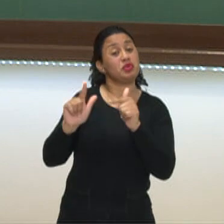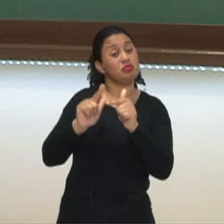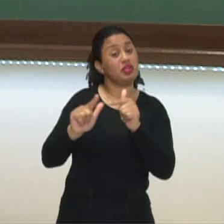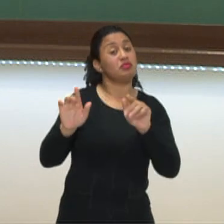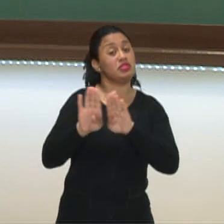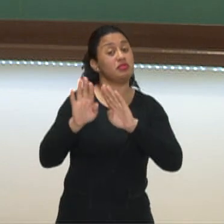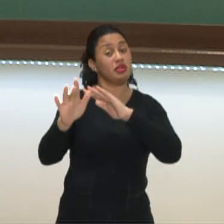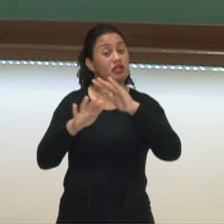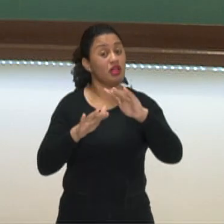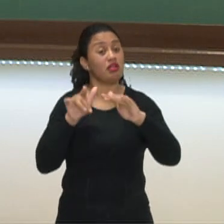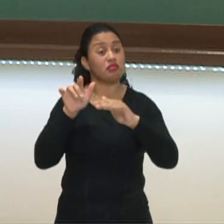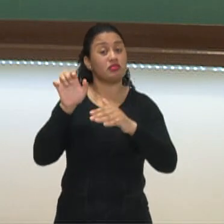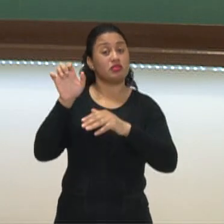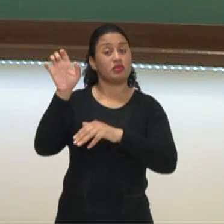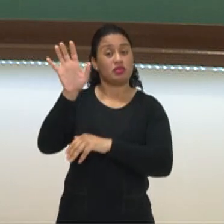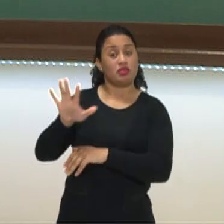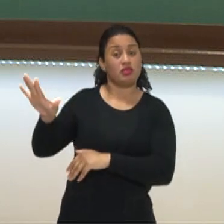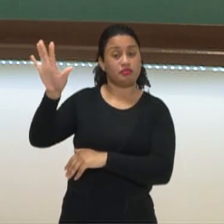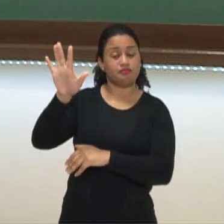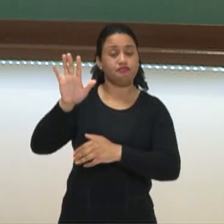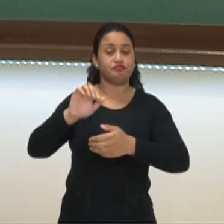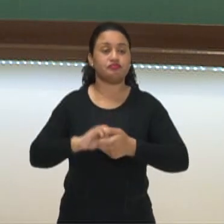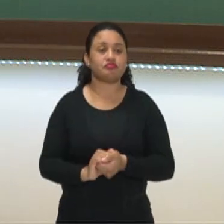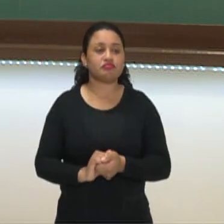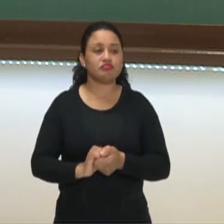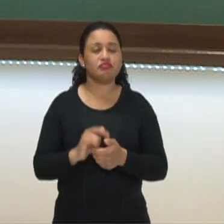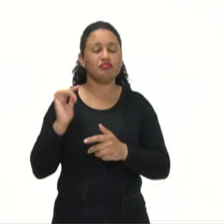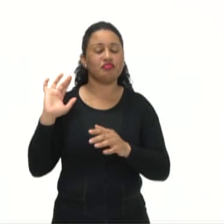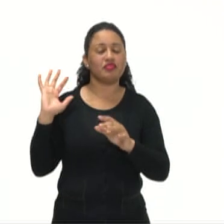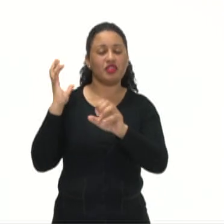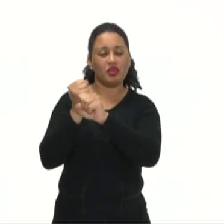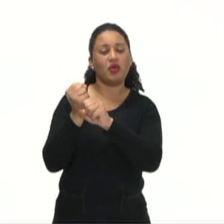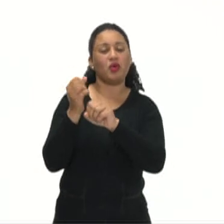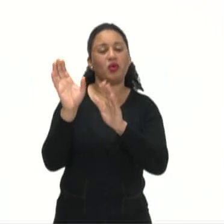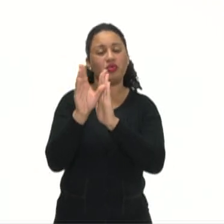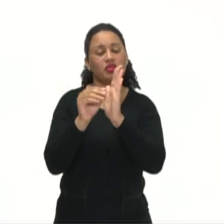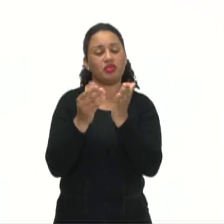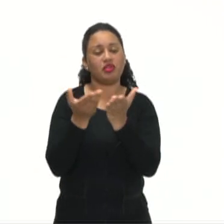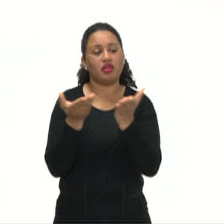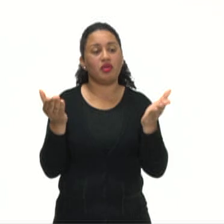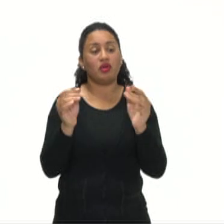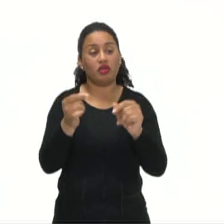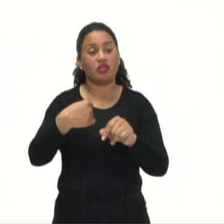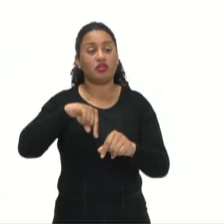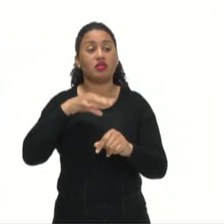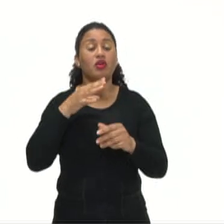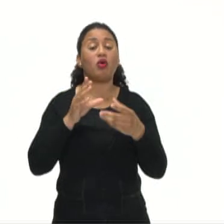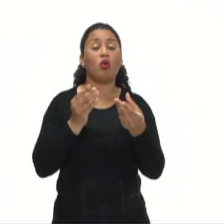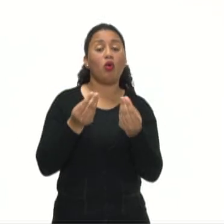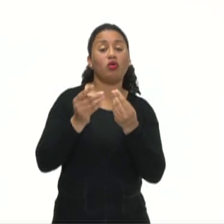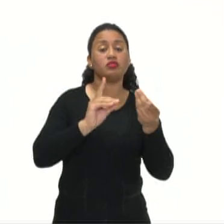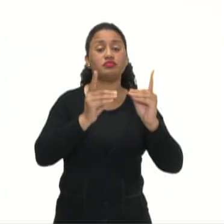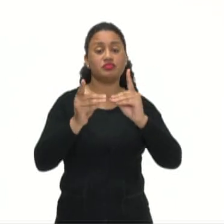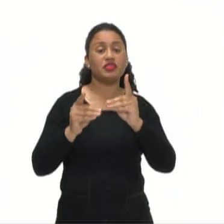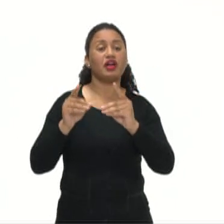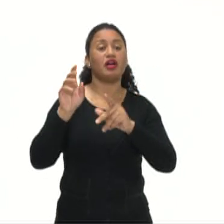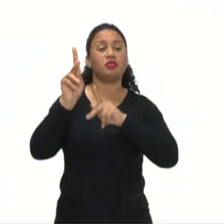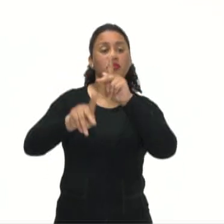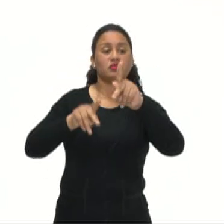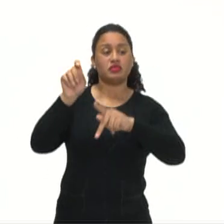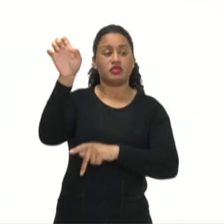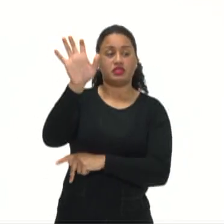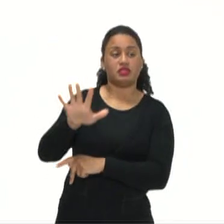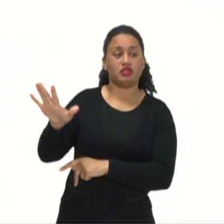no continente. Bem, para retomar o conteúdo da aula de hoje, nessa aula nós conhecemos a dinâmica demográfica existente no continente